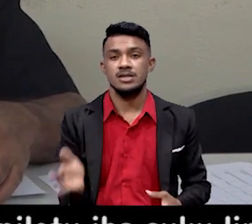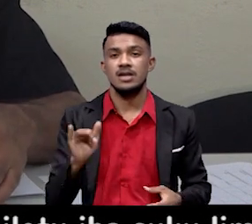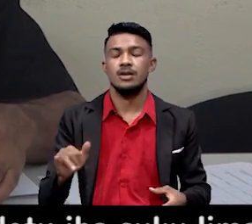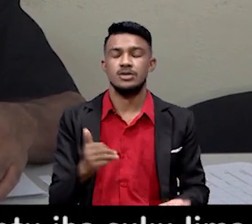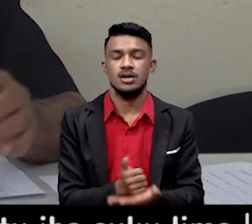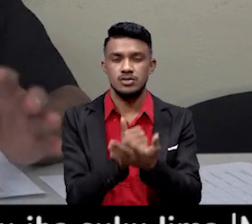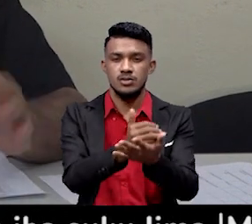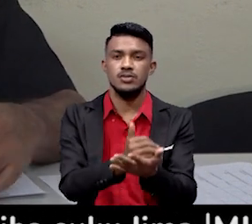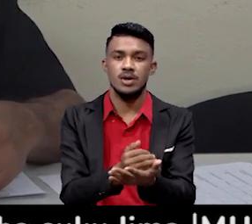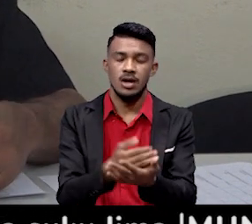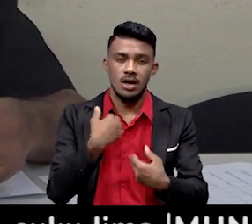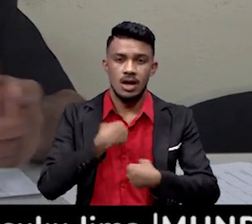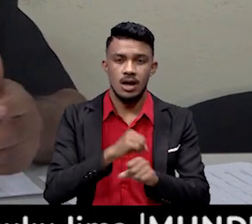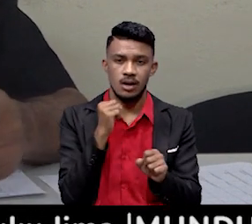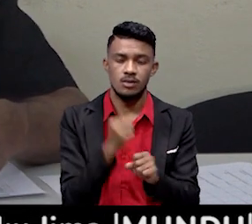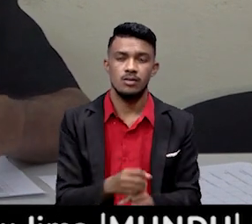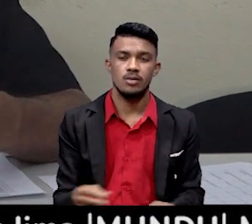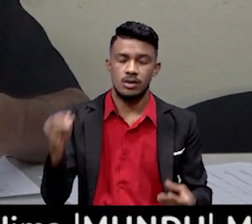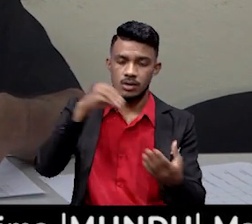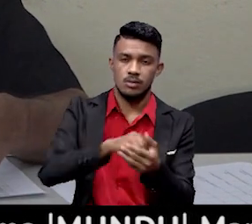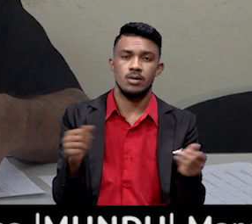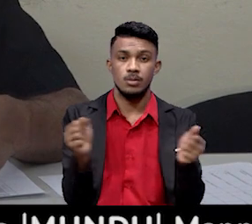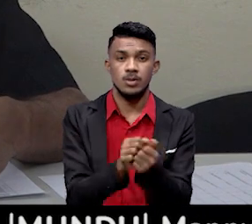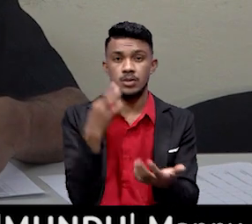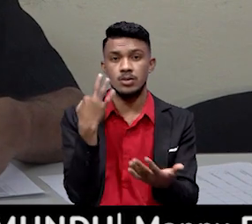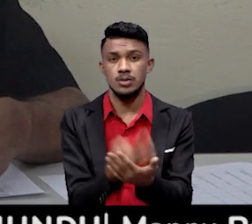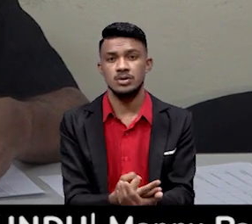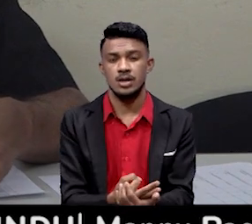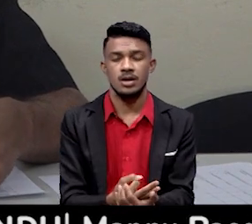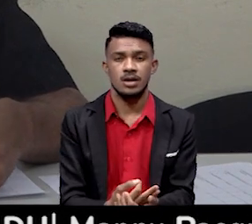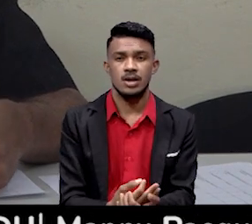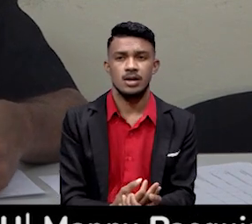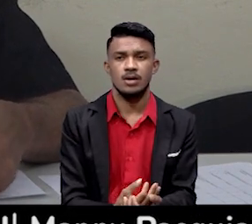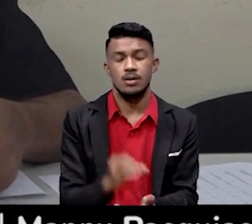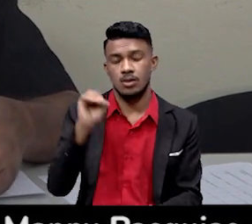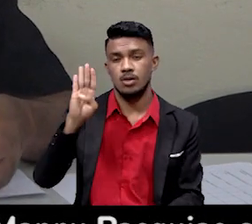babe, estrada de. Mas a minha previsão, quando a obra ser, né? Né? O sambo lá de